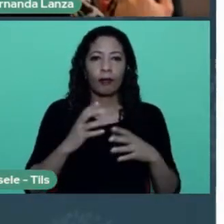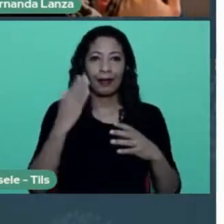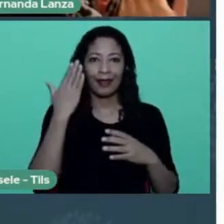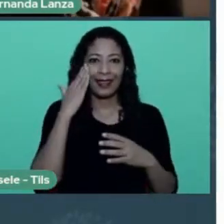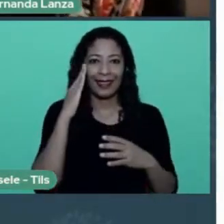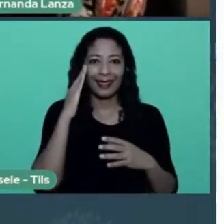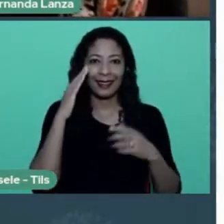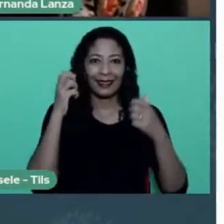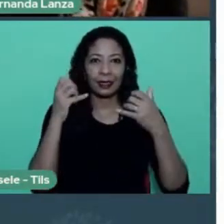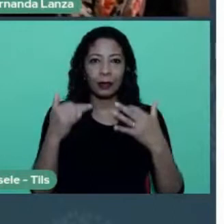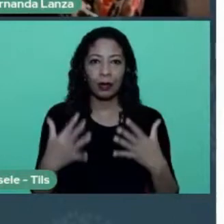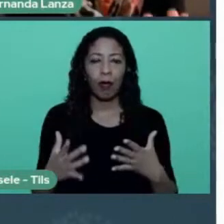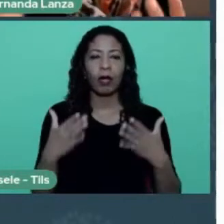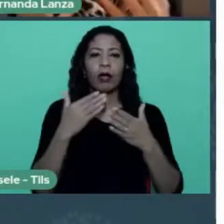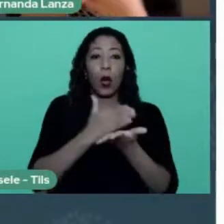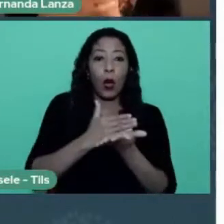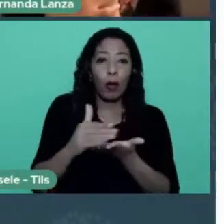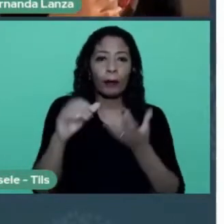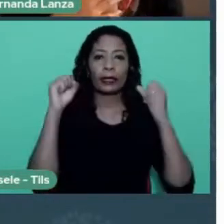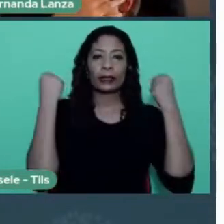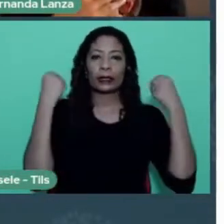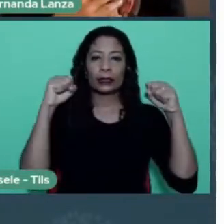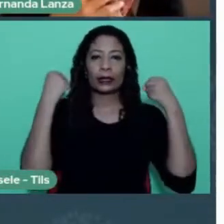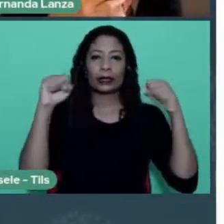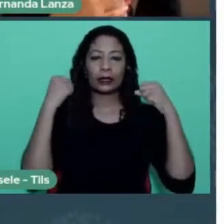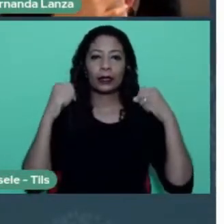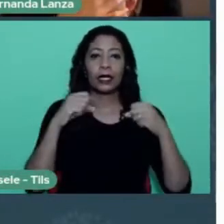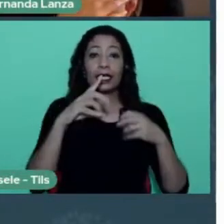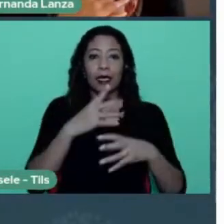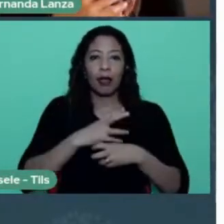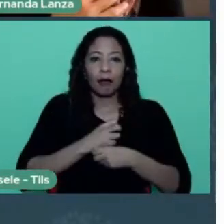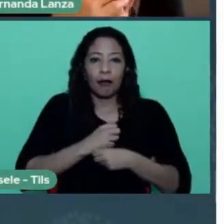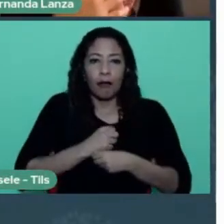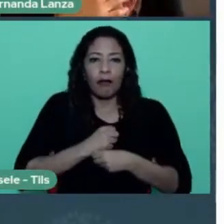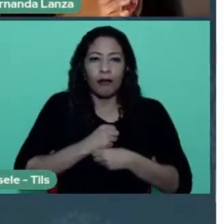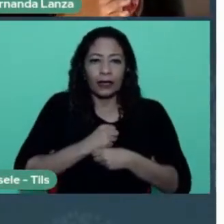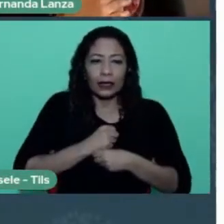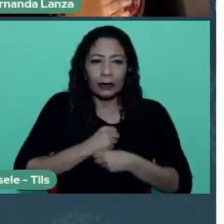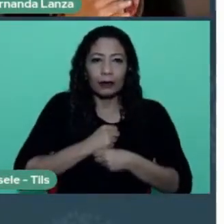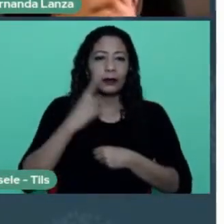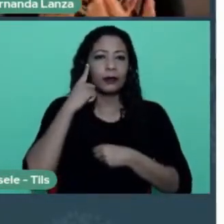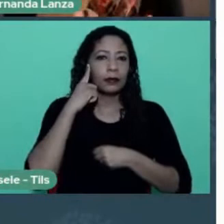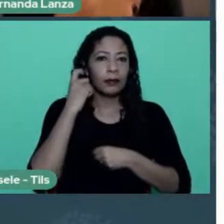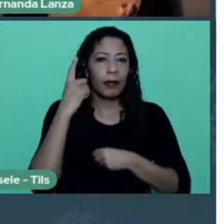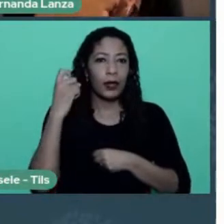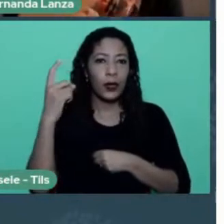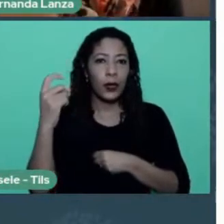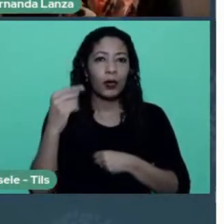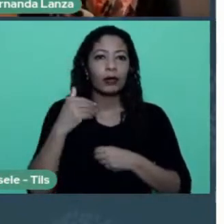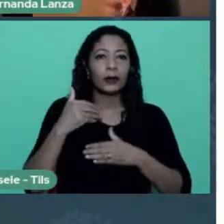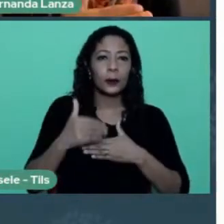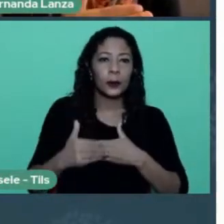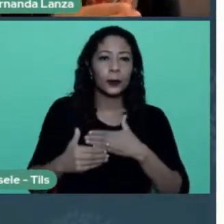interessante, quando o indivíduo começa a fazer exercício, se ele tem aquela opressão no peito, aquele aperto, aquele chiado no peito, se